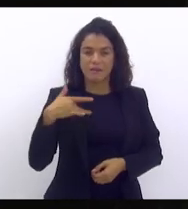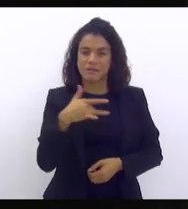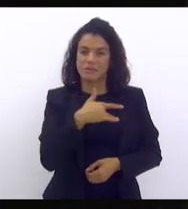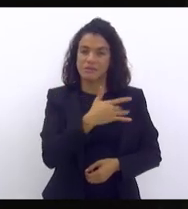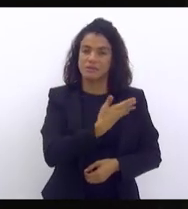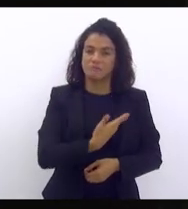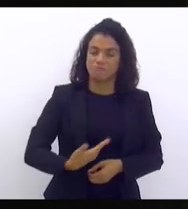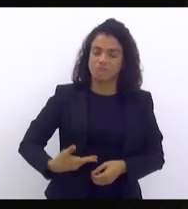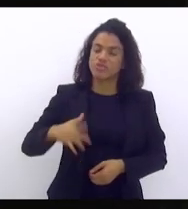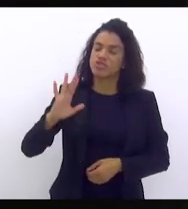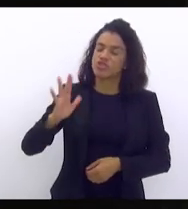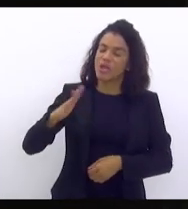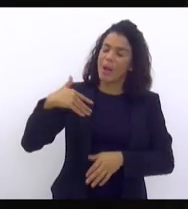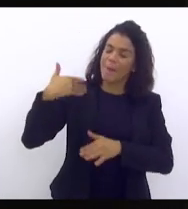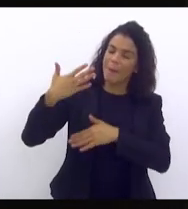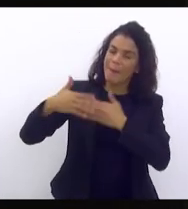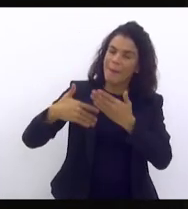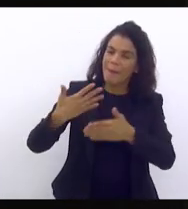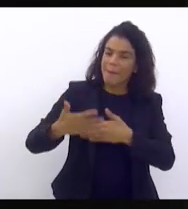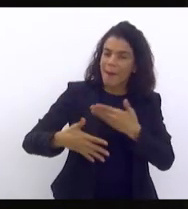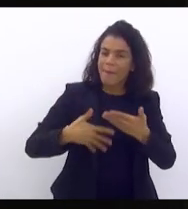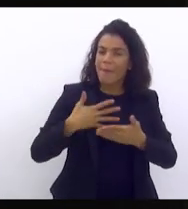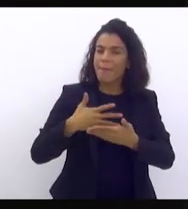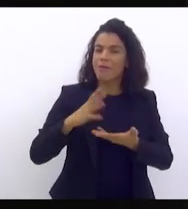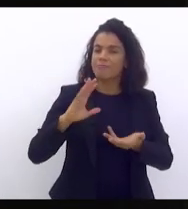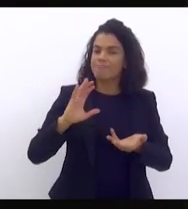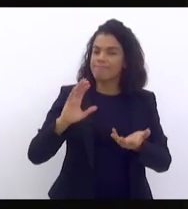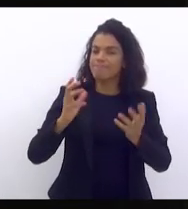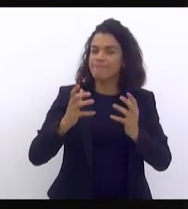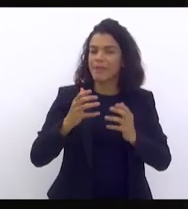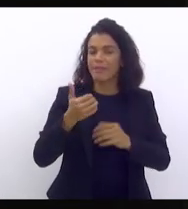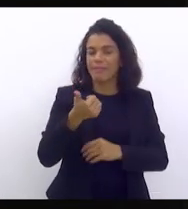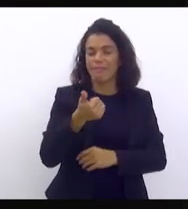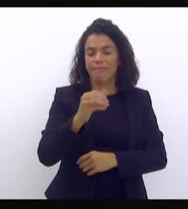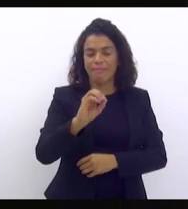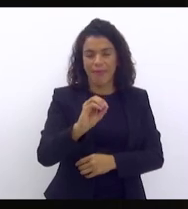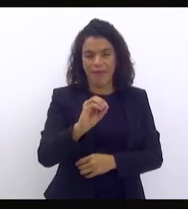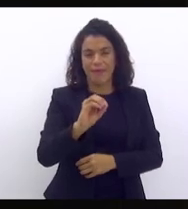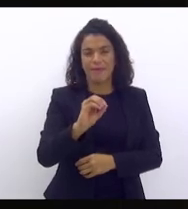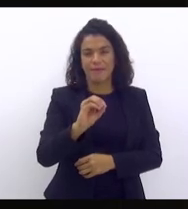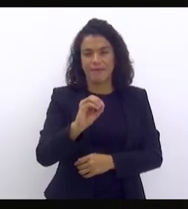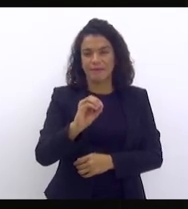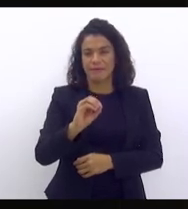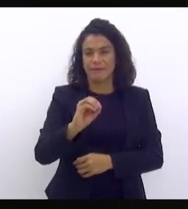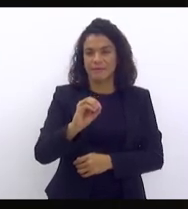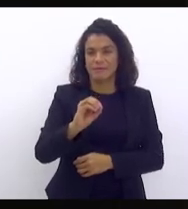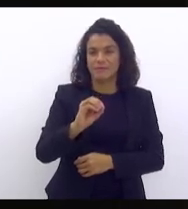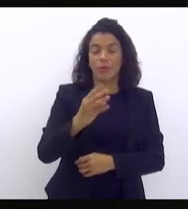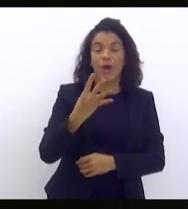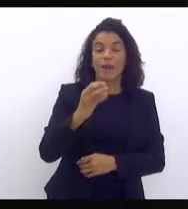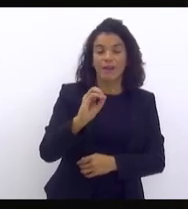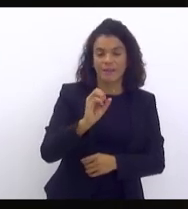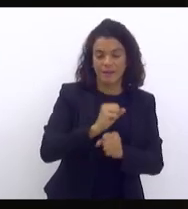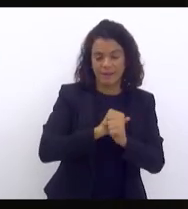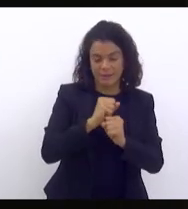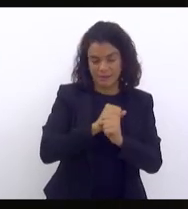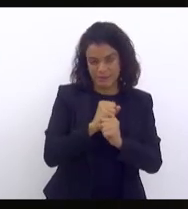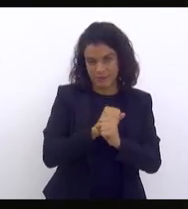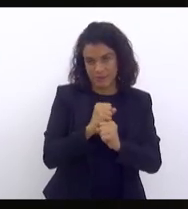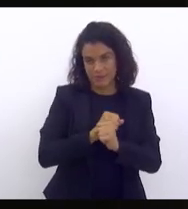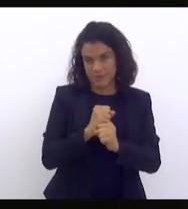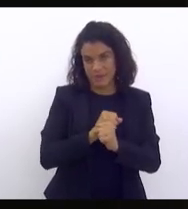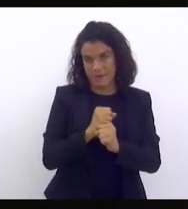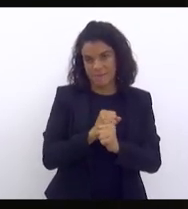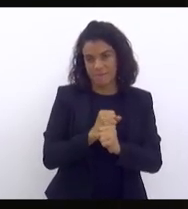vem sofrendo, no mínimo, umas 4 décadas. É quase o tempo que eu tenho aqui dentro.